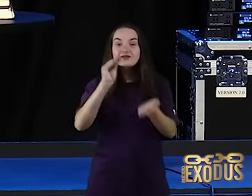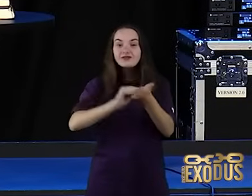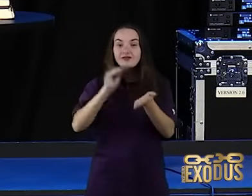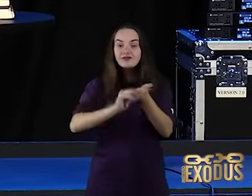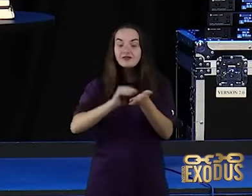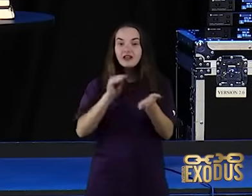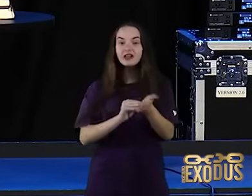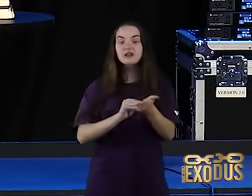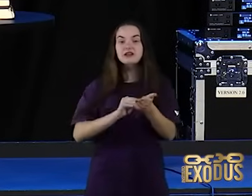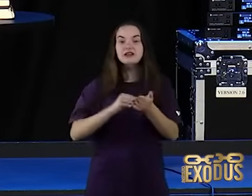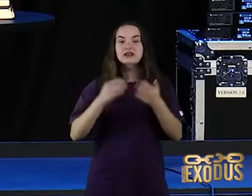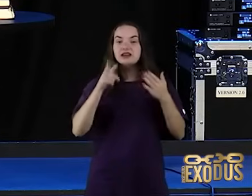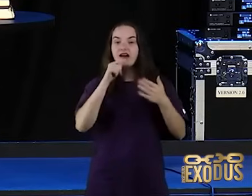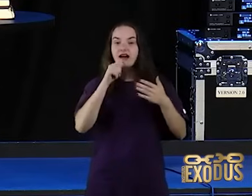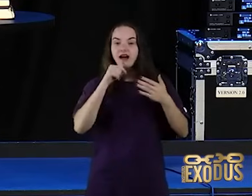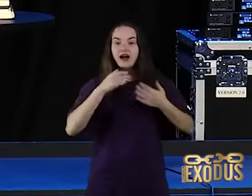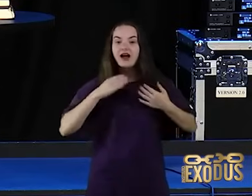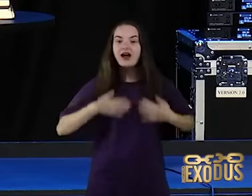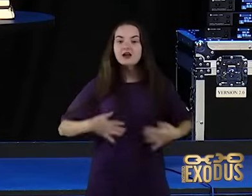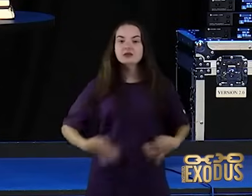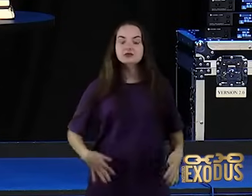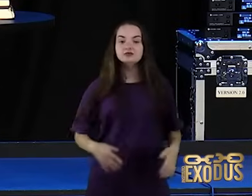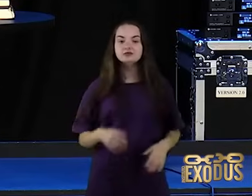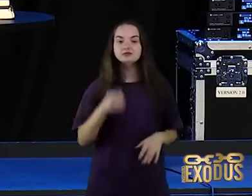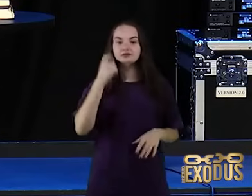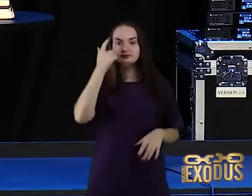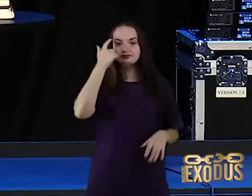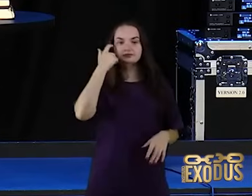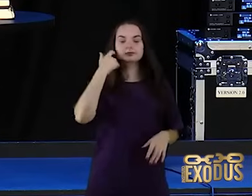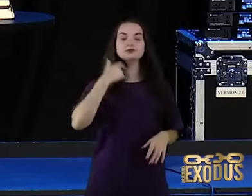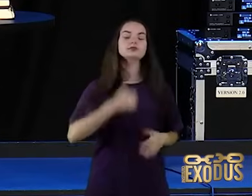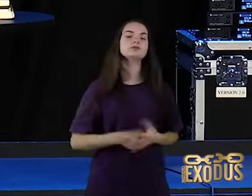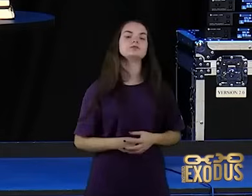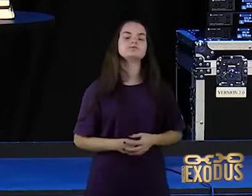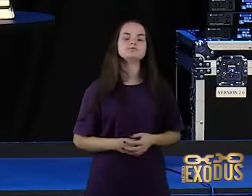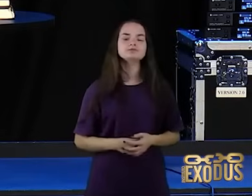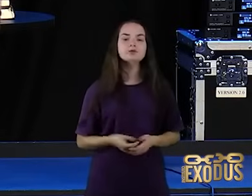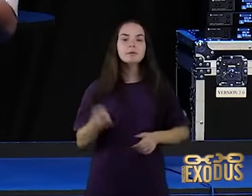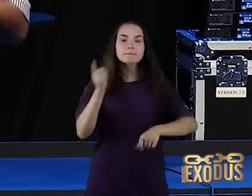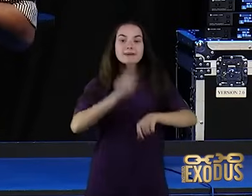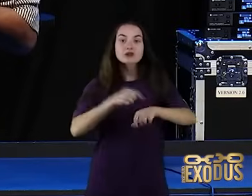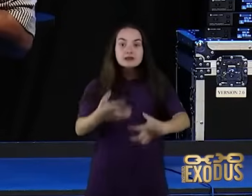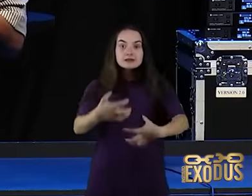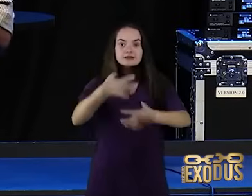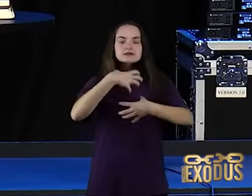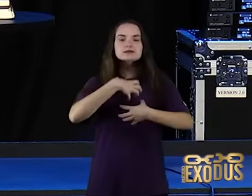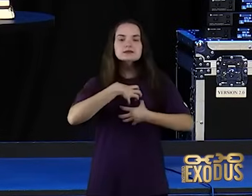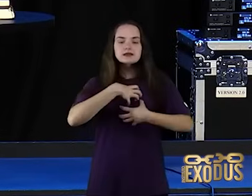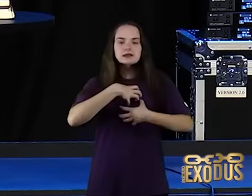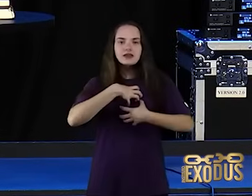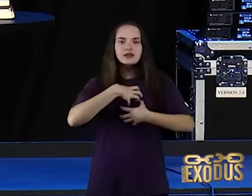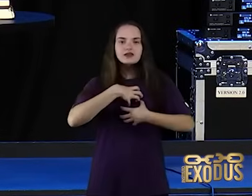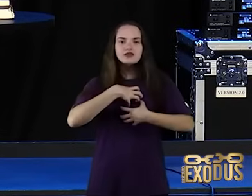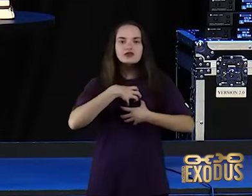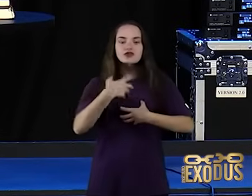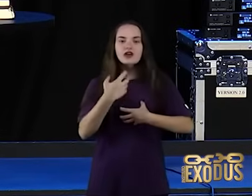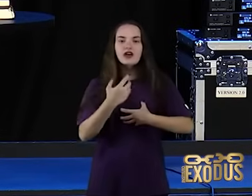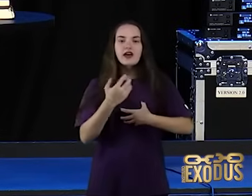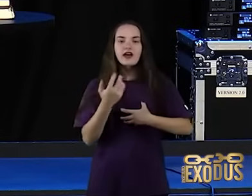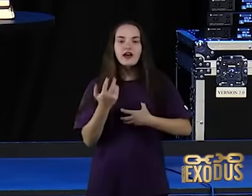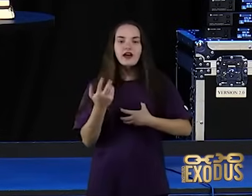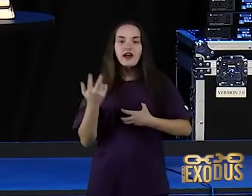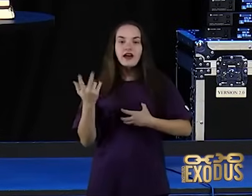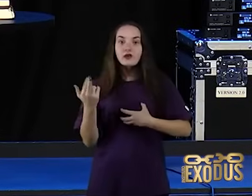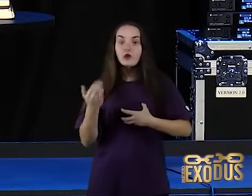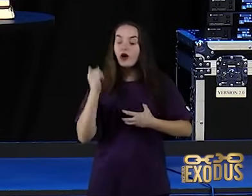bebe líquido mesmo sem querer beber líquido porque quando você tá com sede é o já ligou um sinal um delatou um sinal